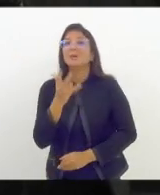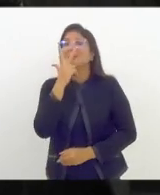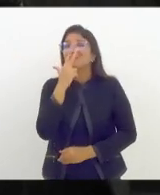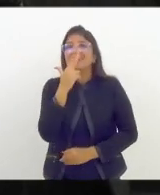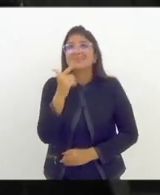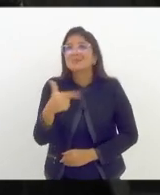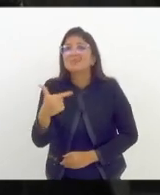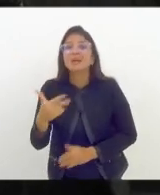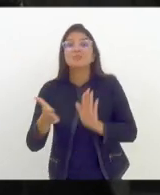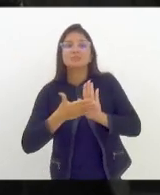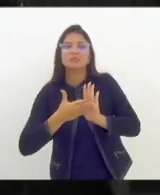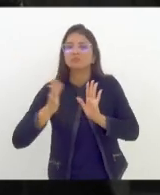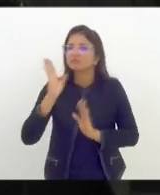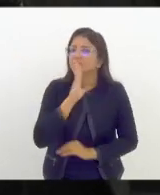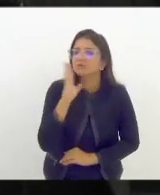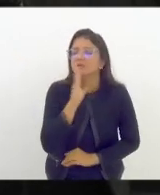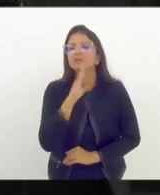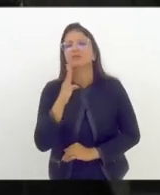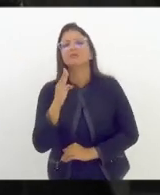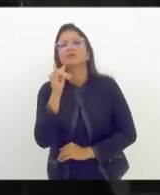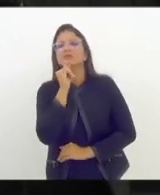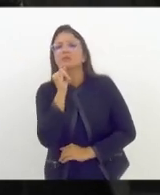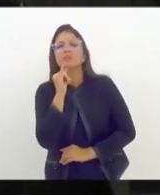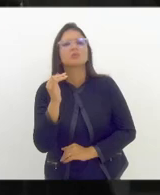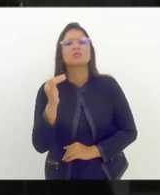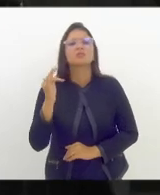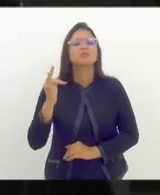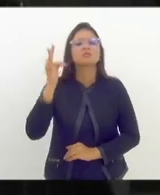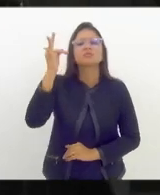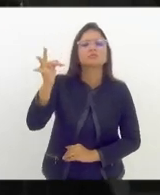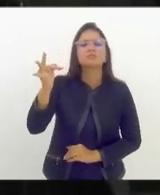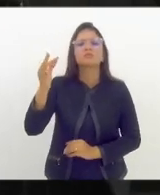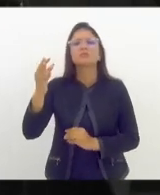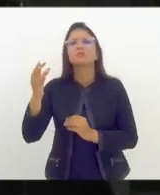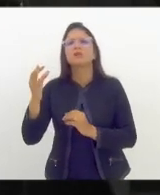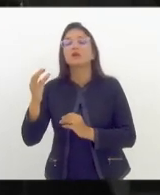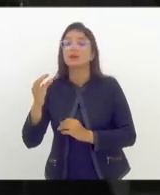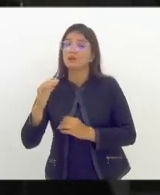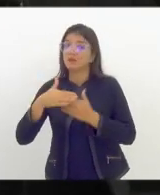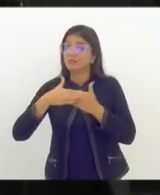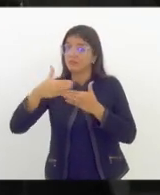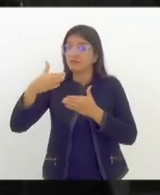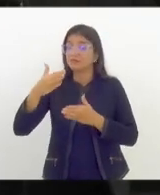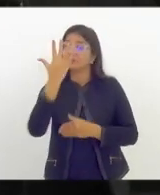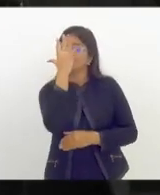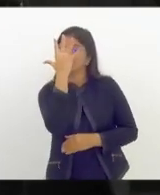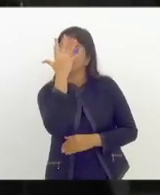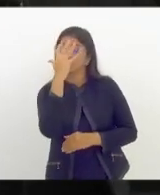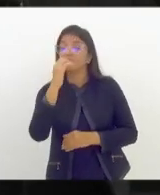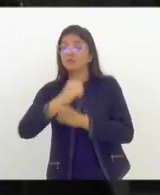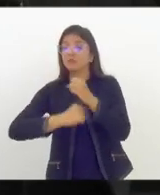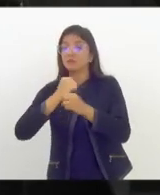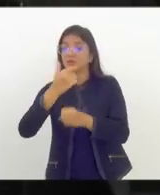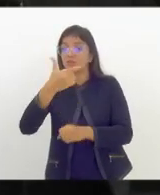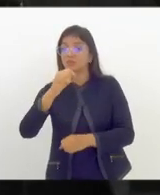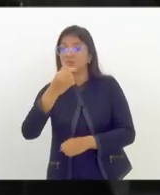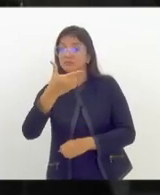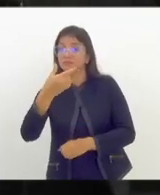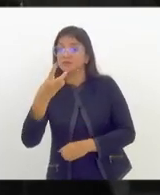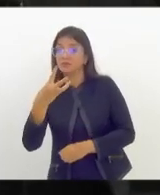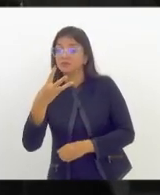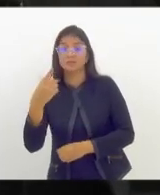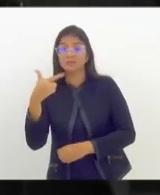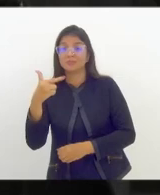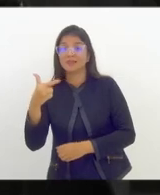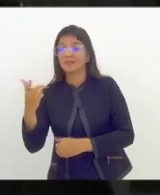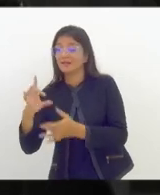nenhum plano emergencial sobre o que vai acontecer a partir de fevereiro de 2023, quando não terá mais concessão em